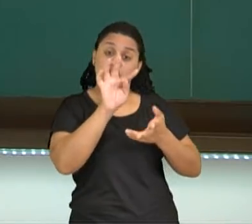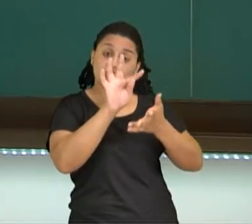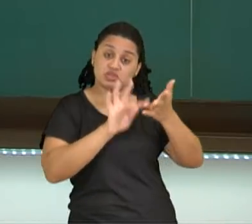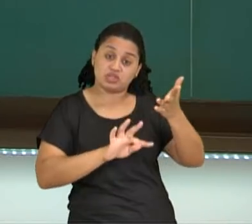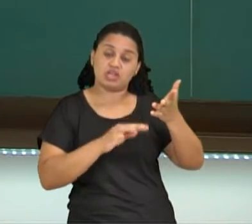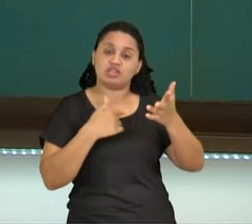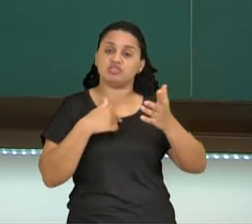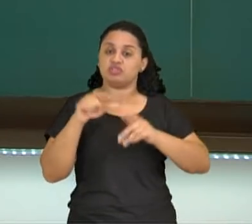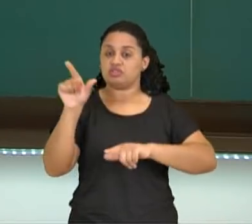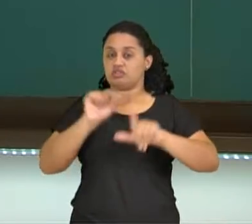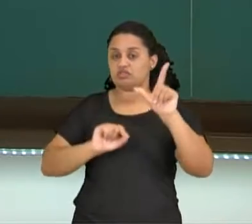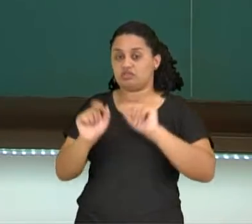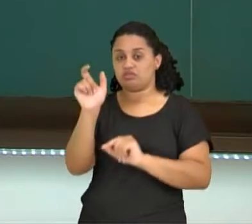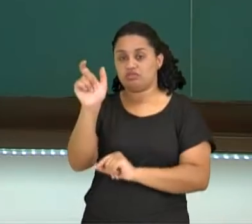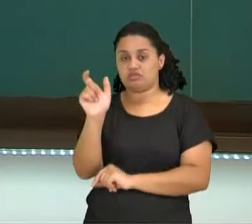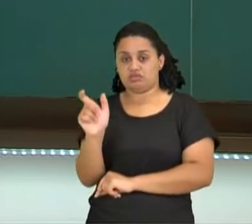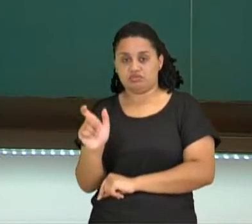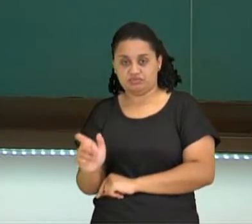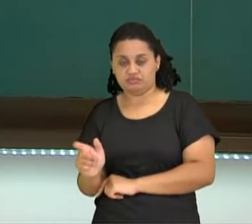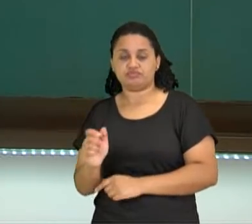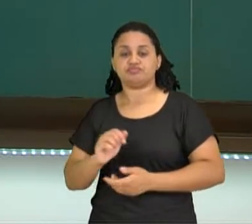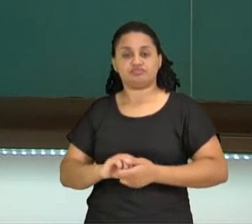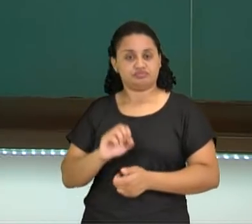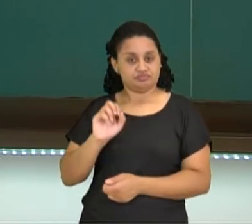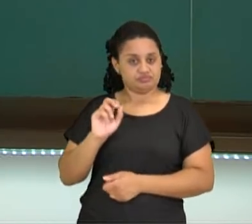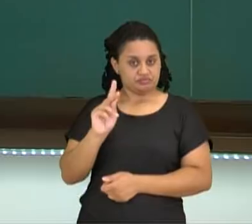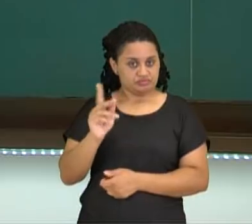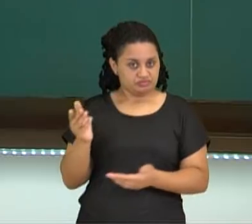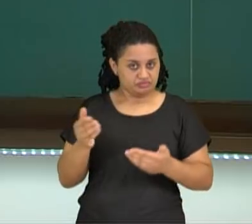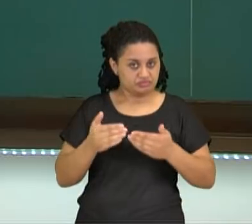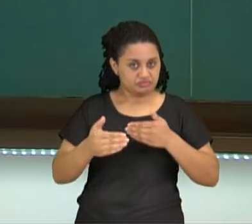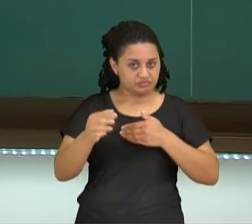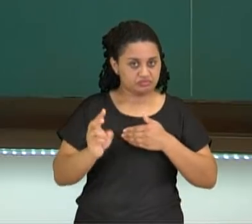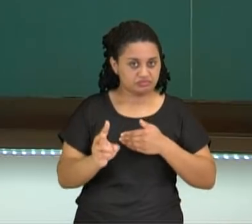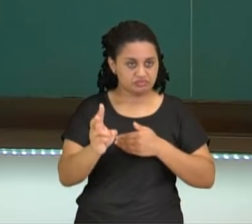escolha das palavras, ok? Vamos adiante?